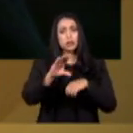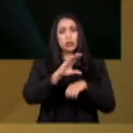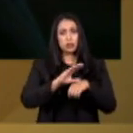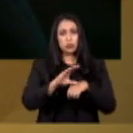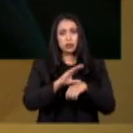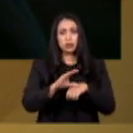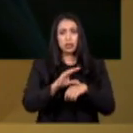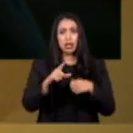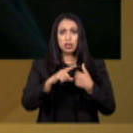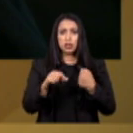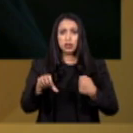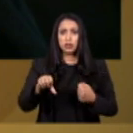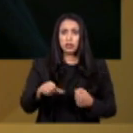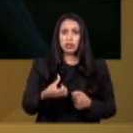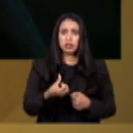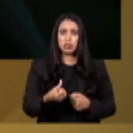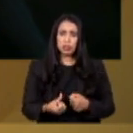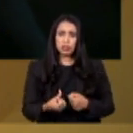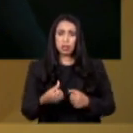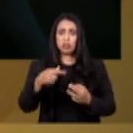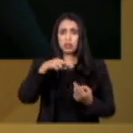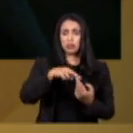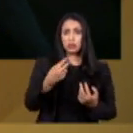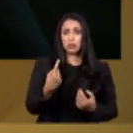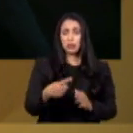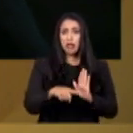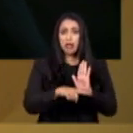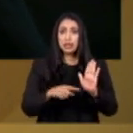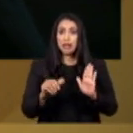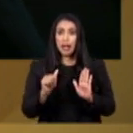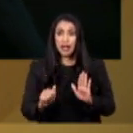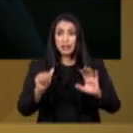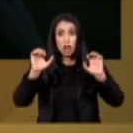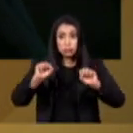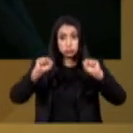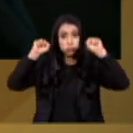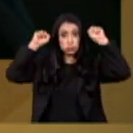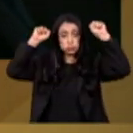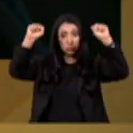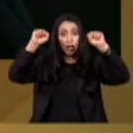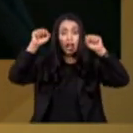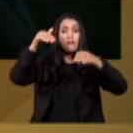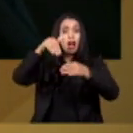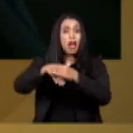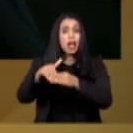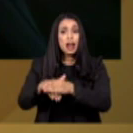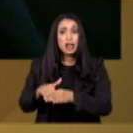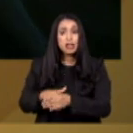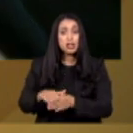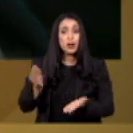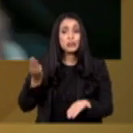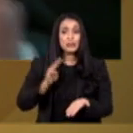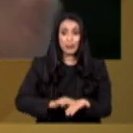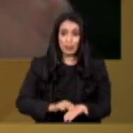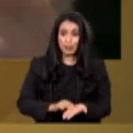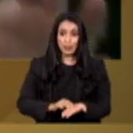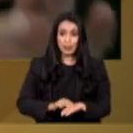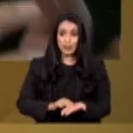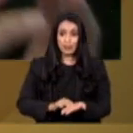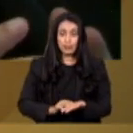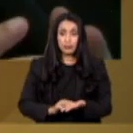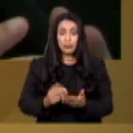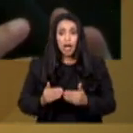96 inciso primeiro mostrar o sistema mais elegeram seus ligeiros e